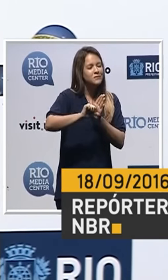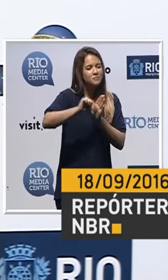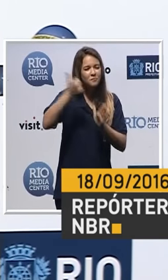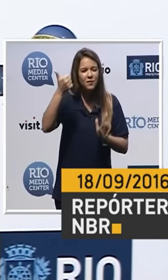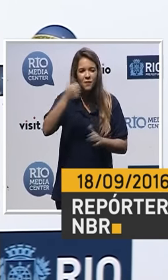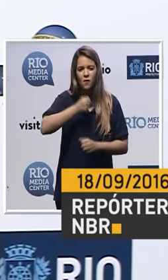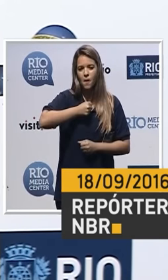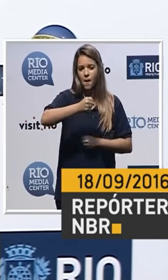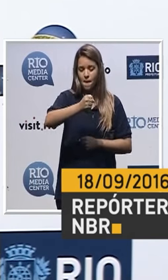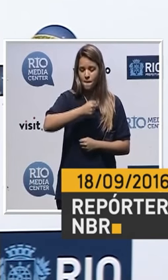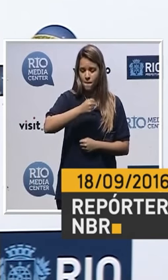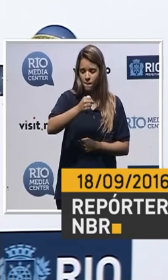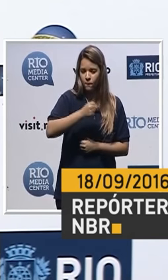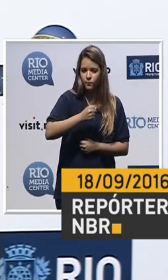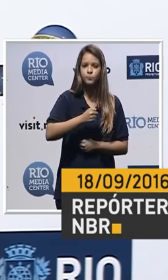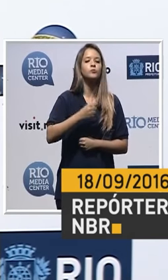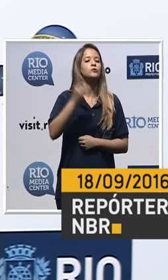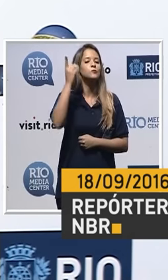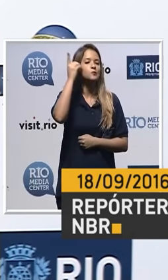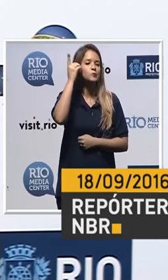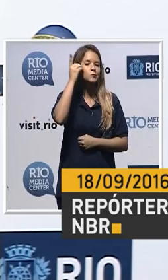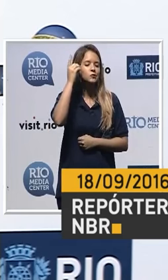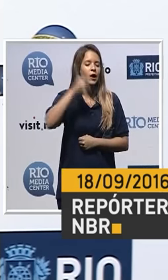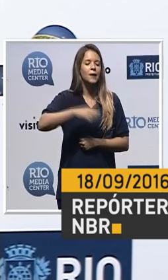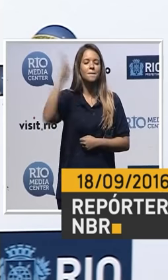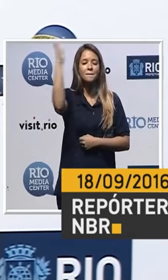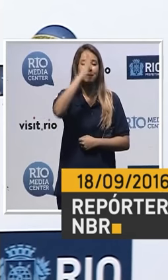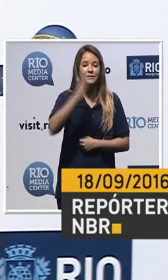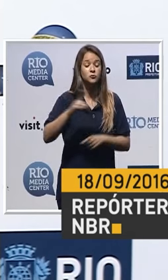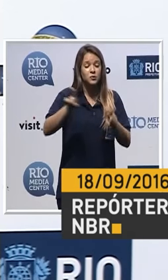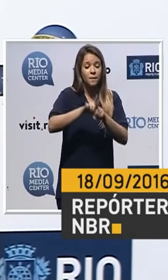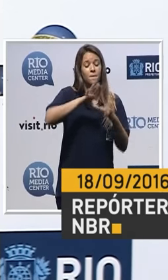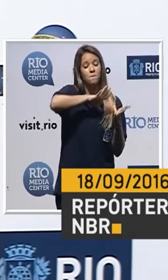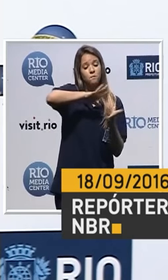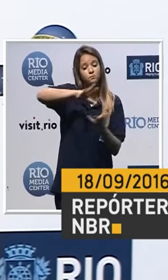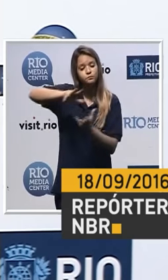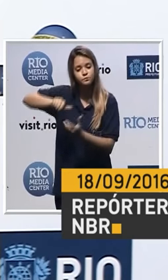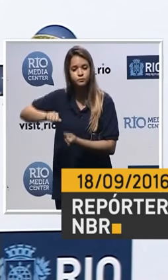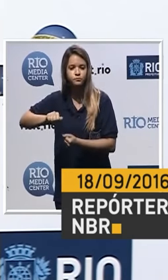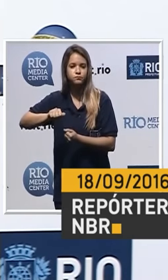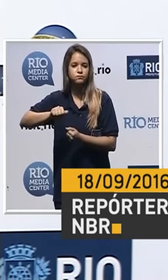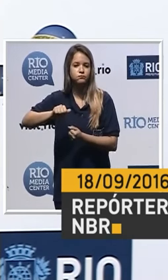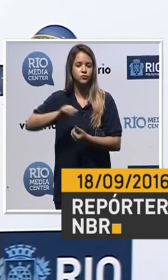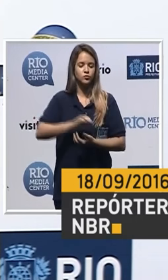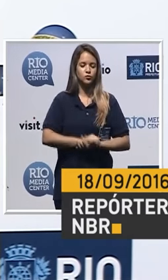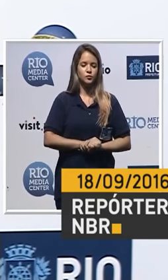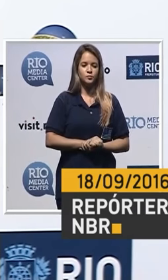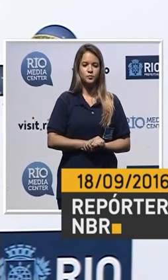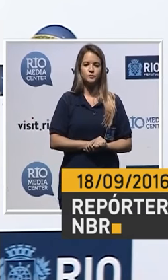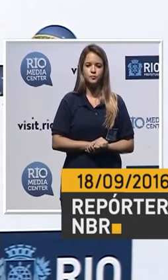repórter com a síndrome de Down do Brasil e do mundo, conforme o ranking Brasil.